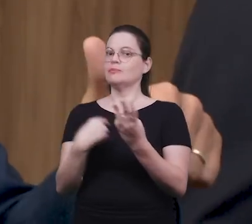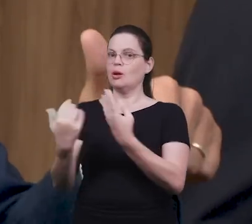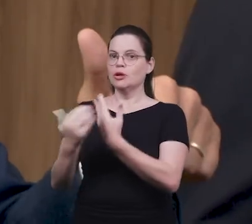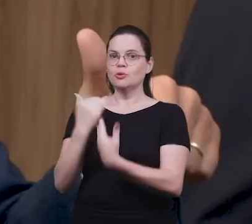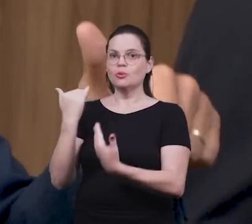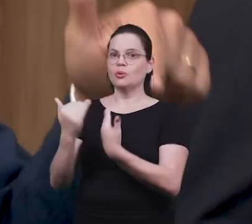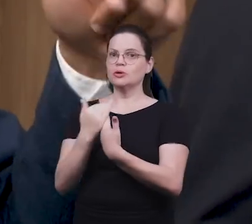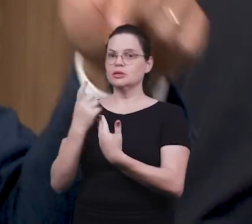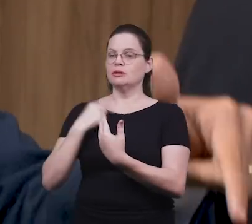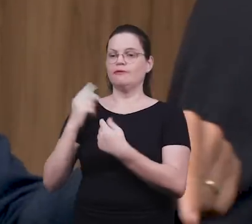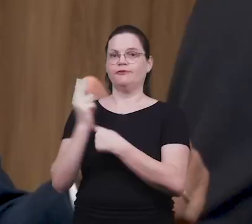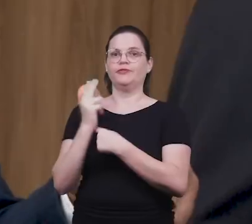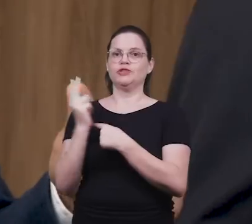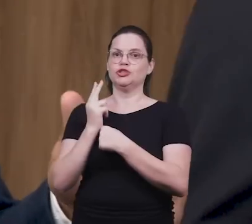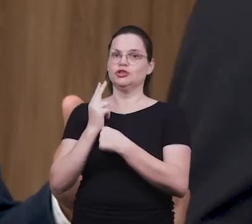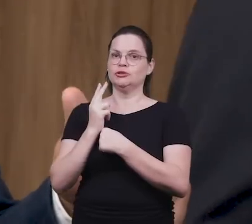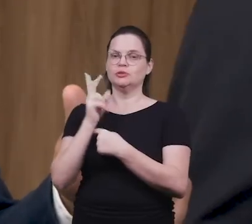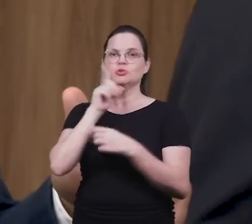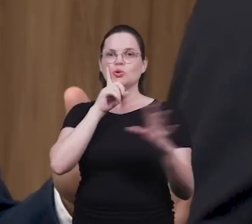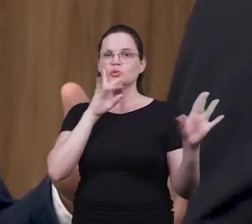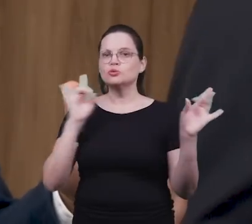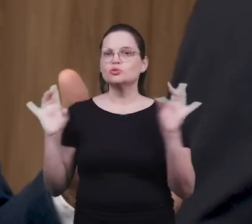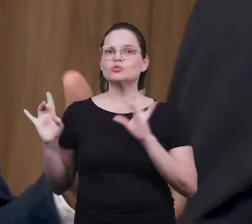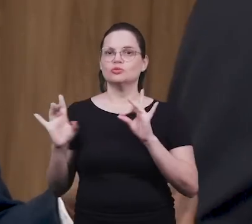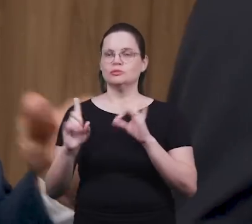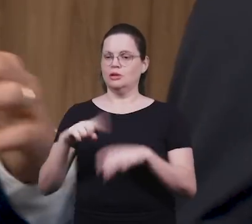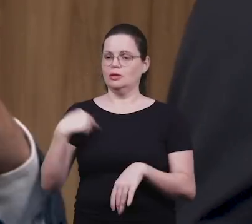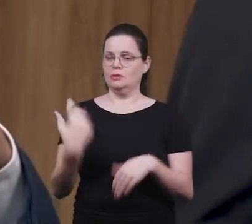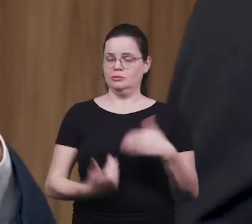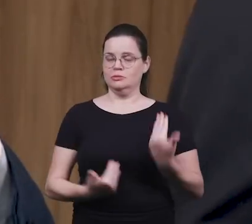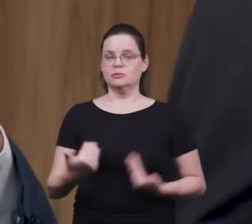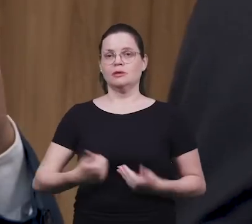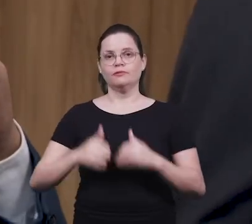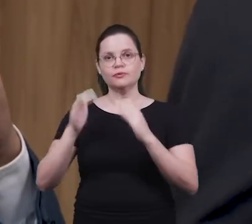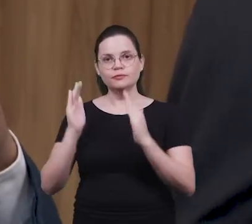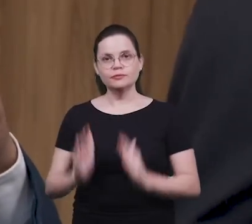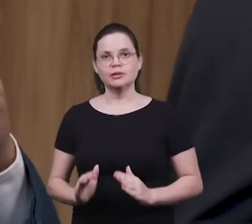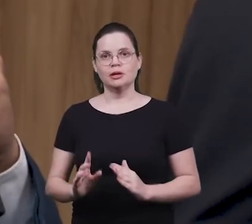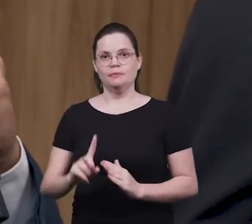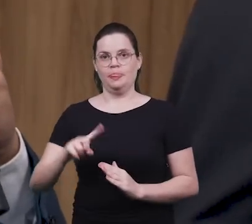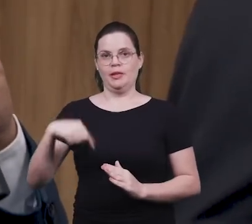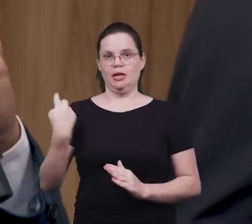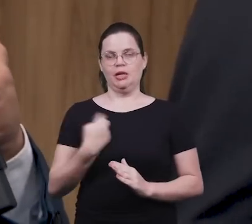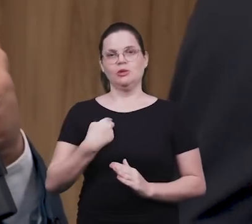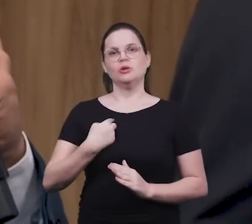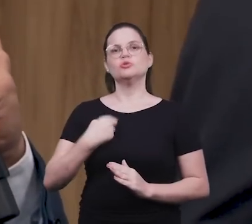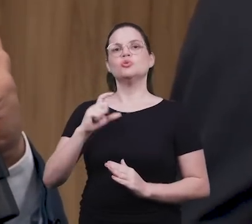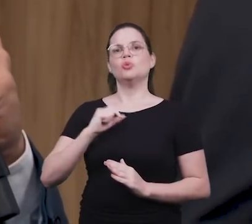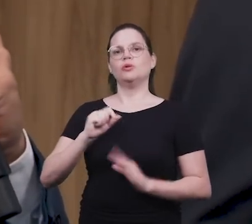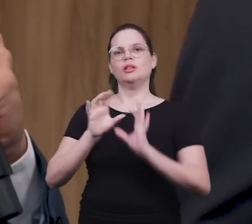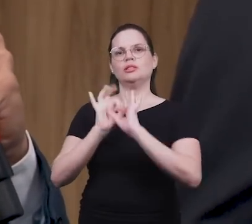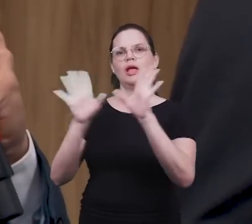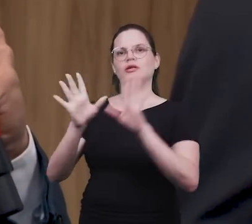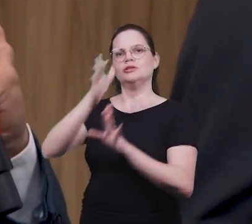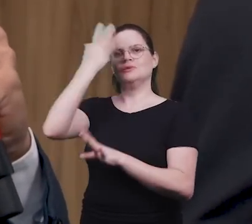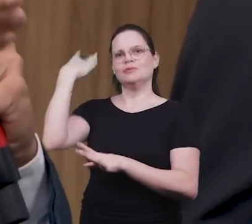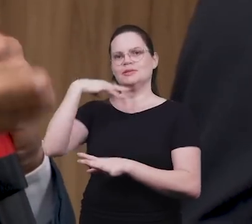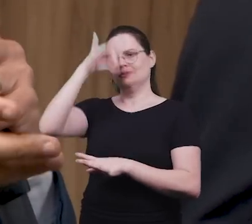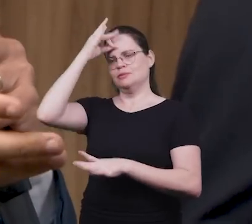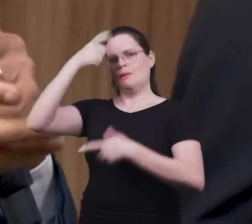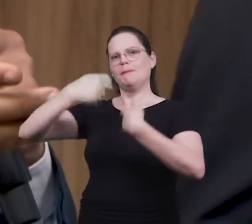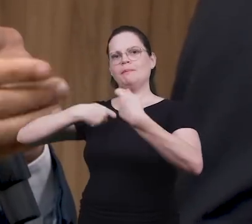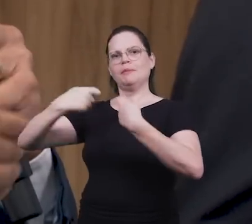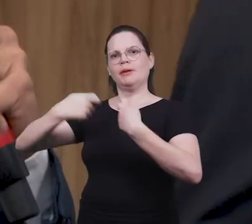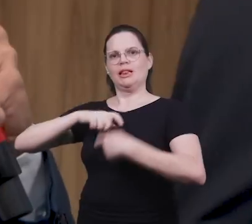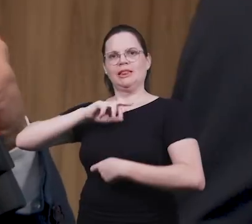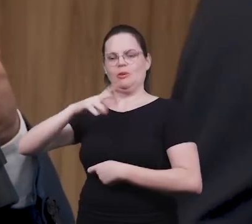Senhor está sobre a igreja fiel, e a igreja fiel ela é governada pelo Espírito Santo. Não é um conselho